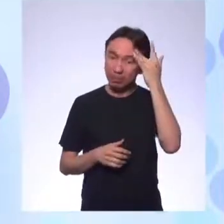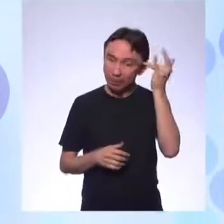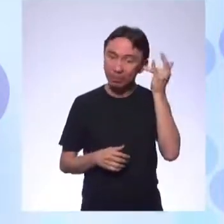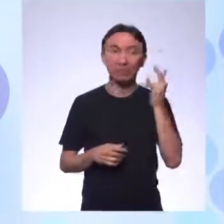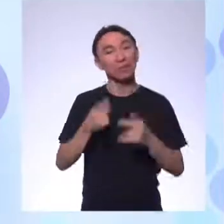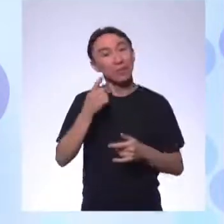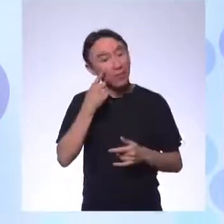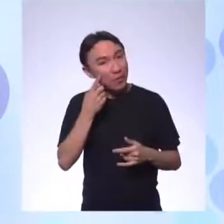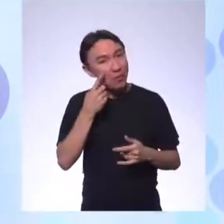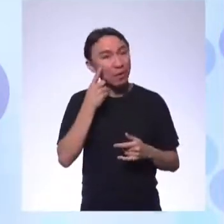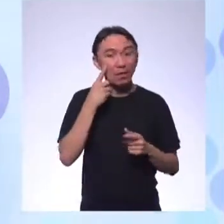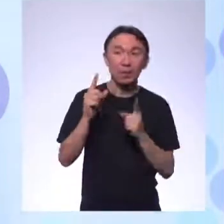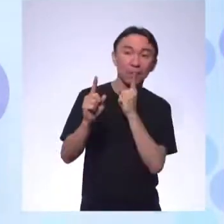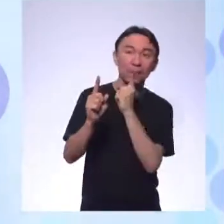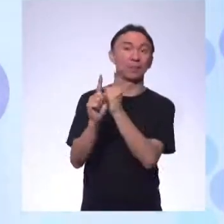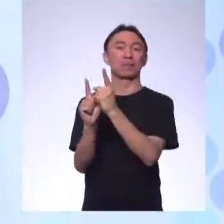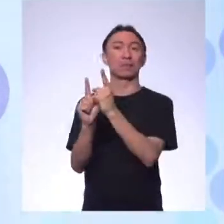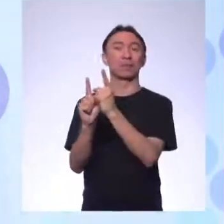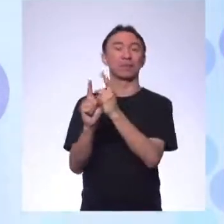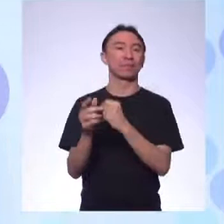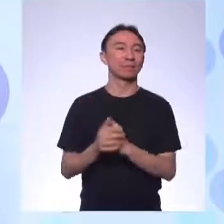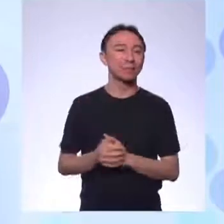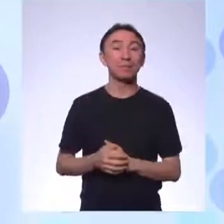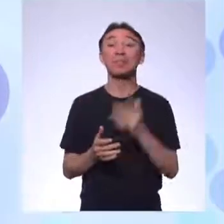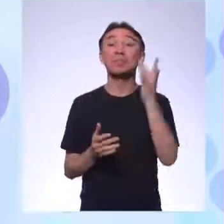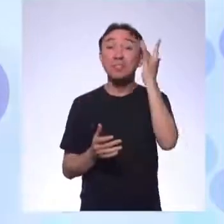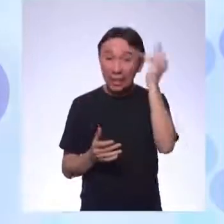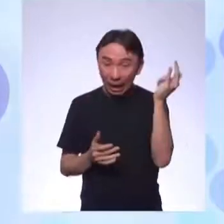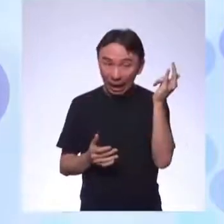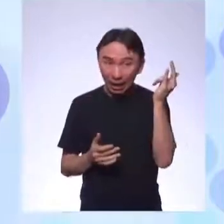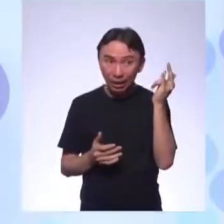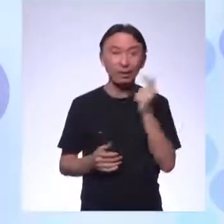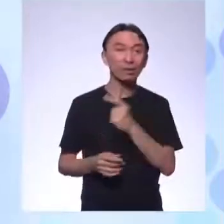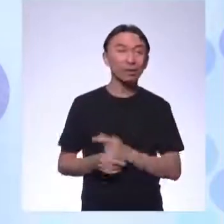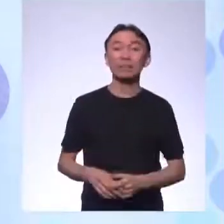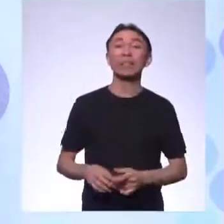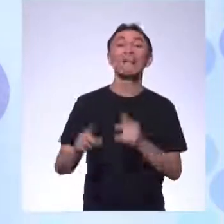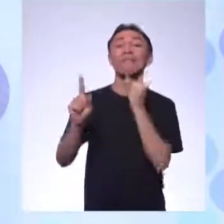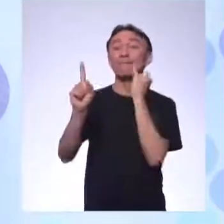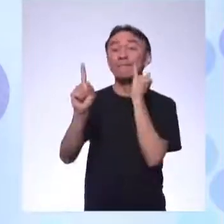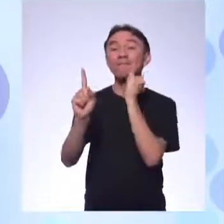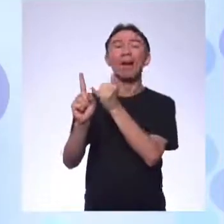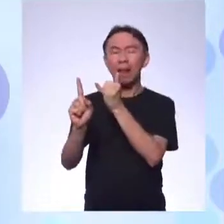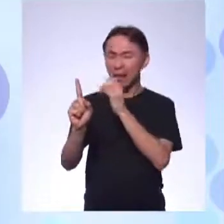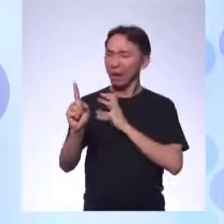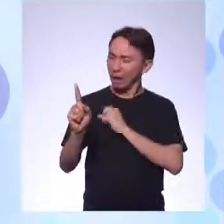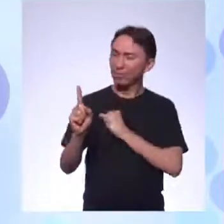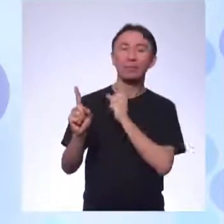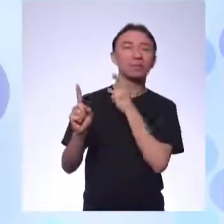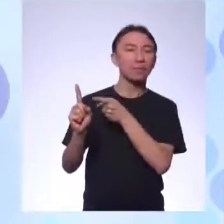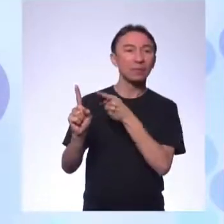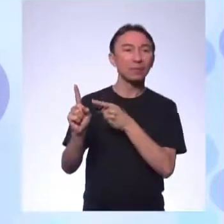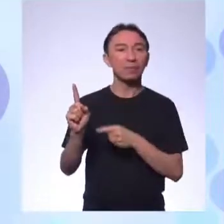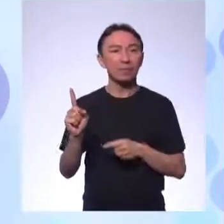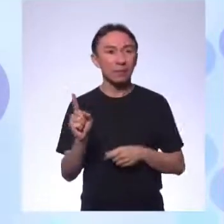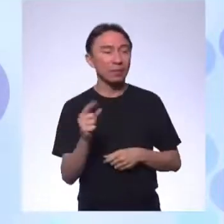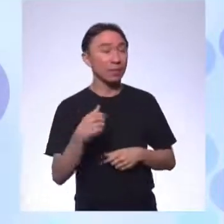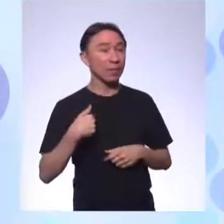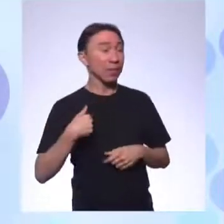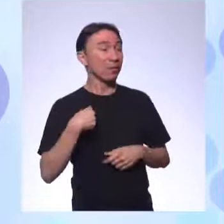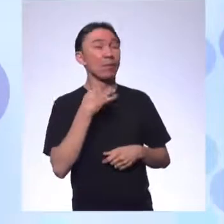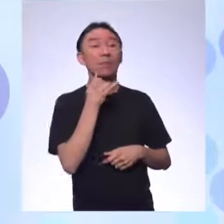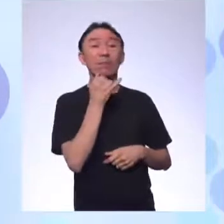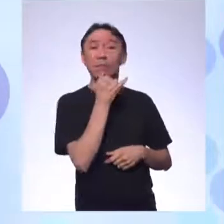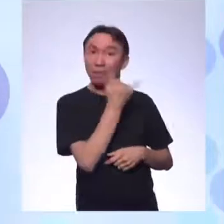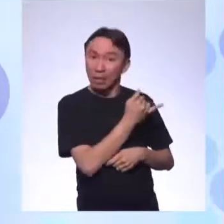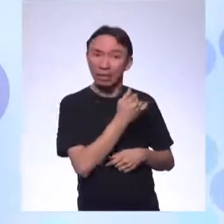você vai ver o encontro entre os dois. Aí no dia seguinte, Maria fala para José que o ama. E José fala, Maria, nós não